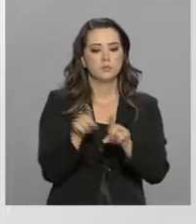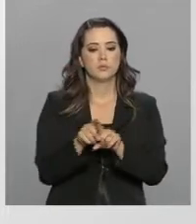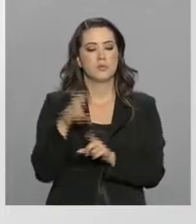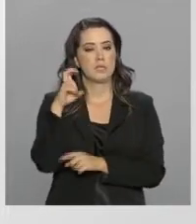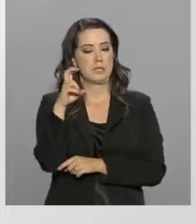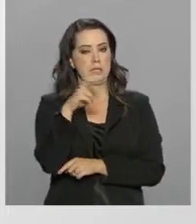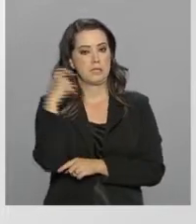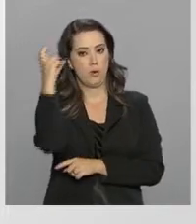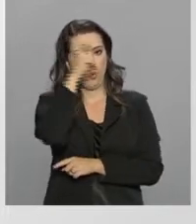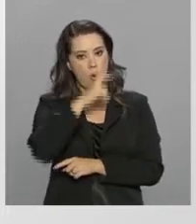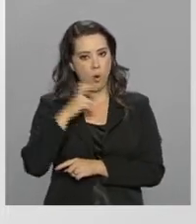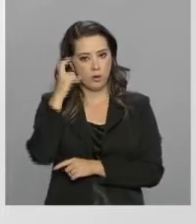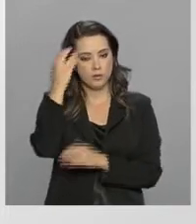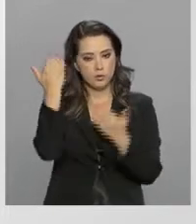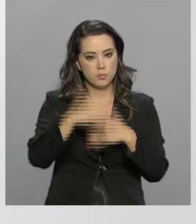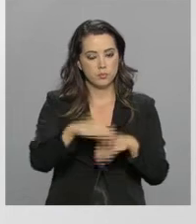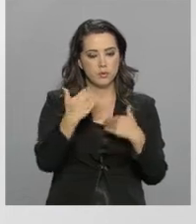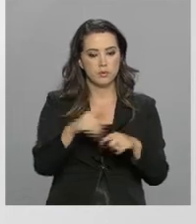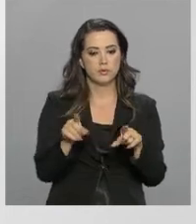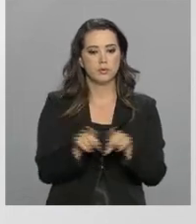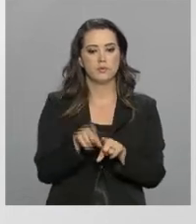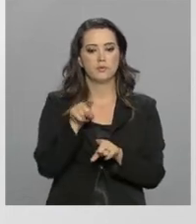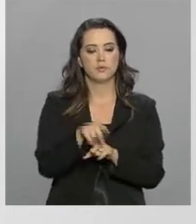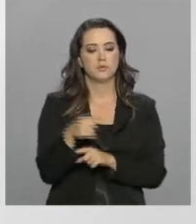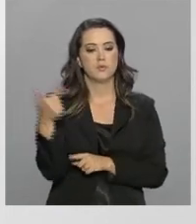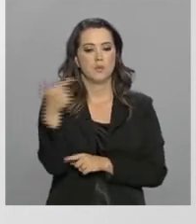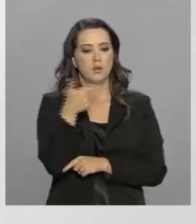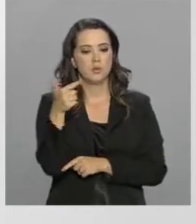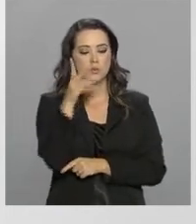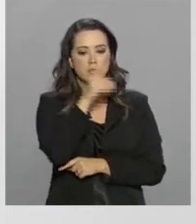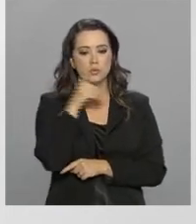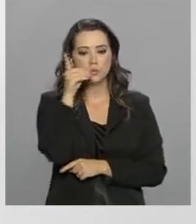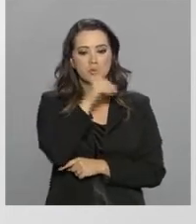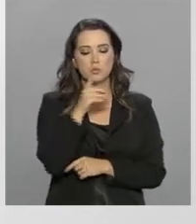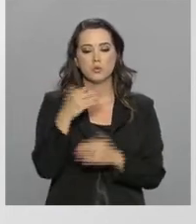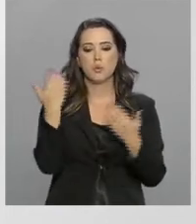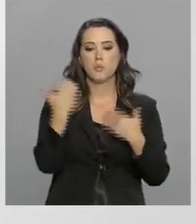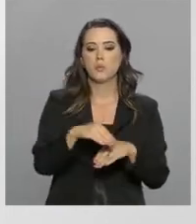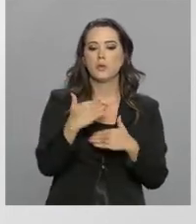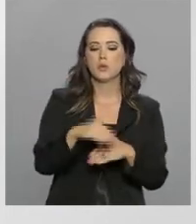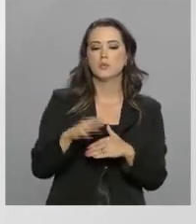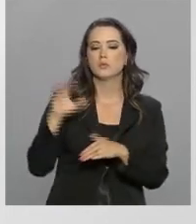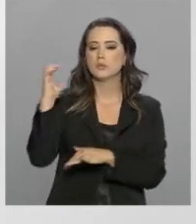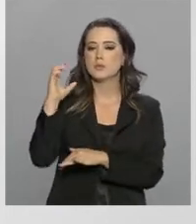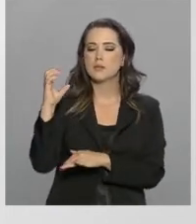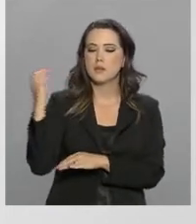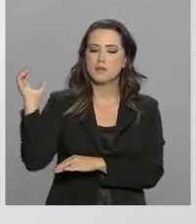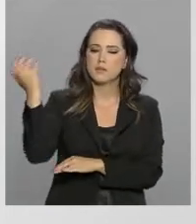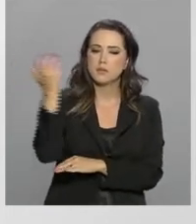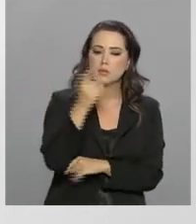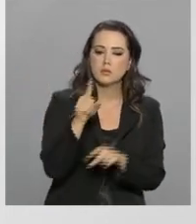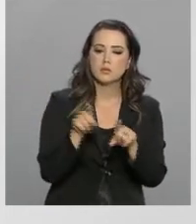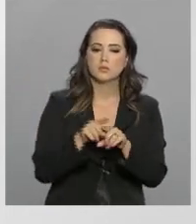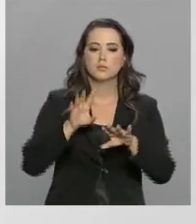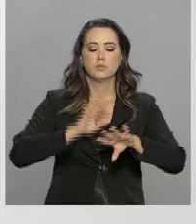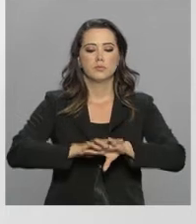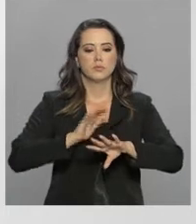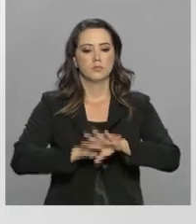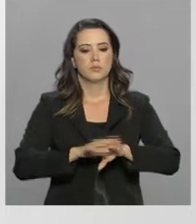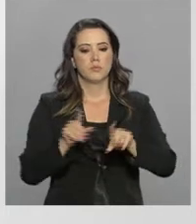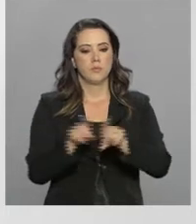cinco horas e meia de duração e no segundo domingo serão realizadas as provas de ciências da natureza e matemática